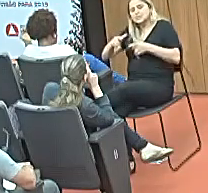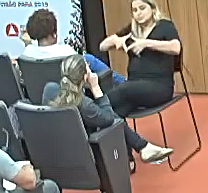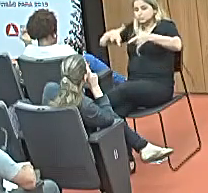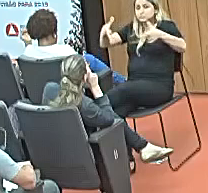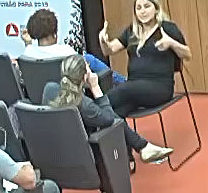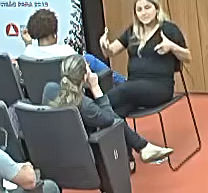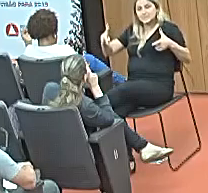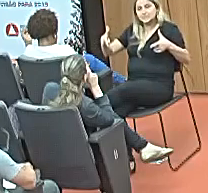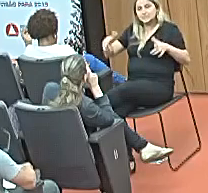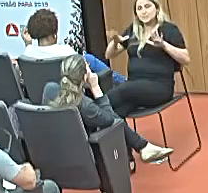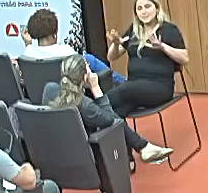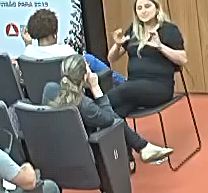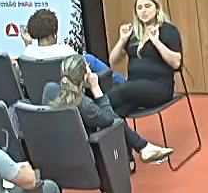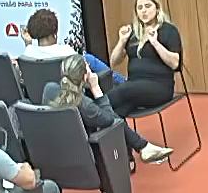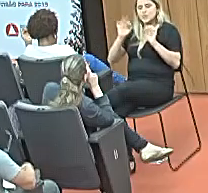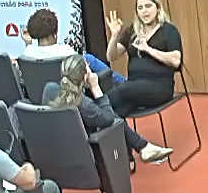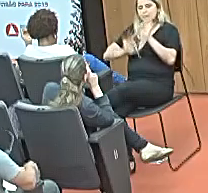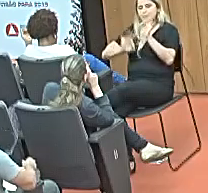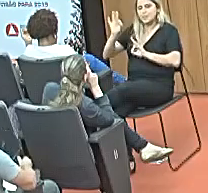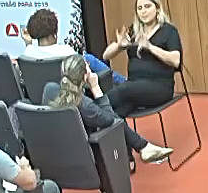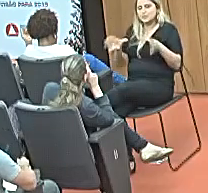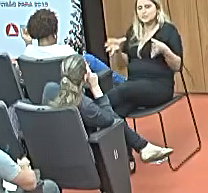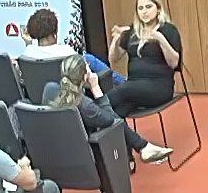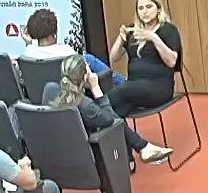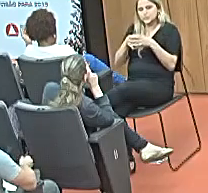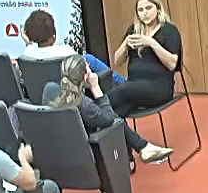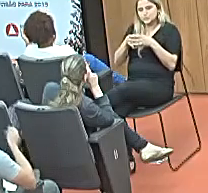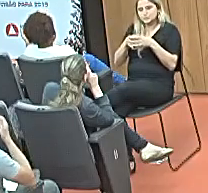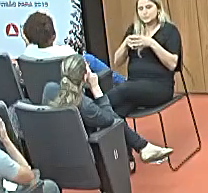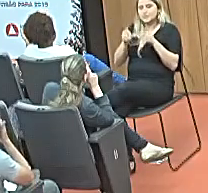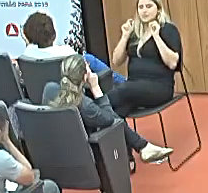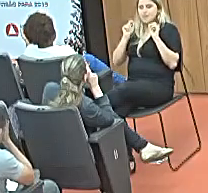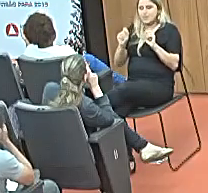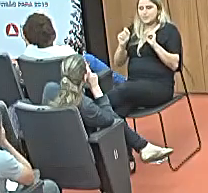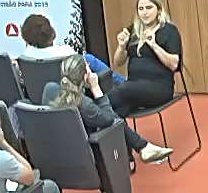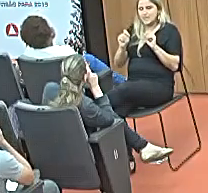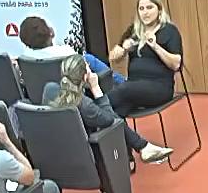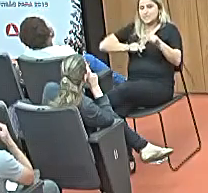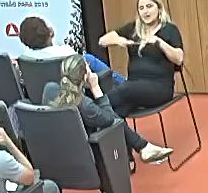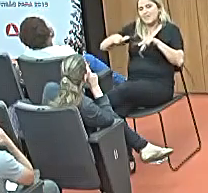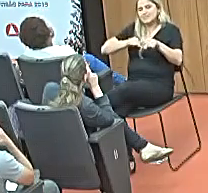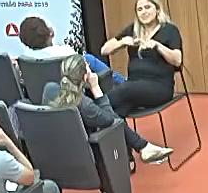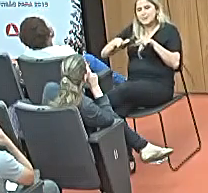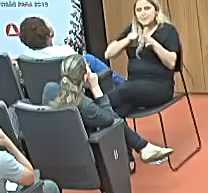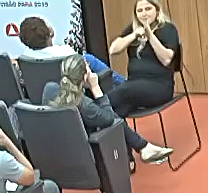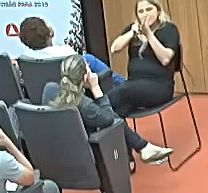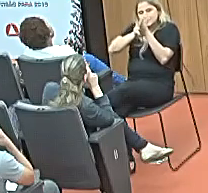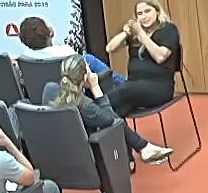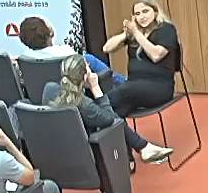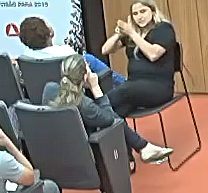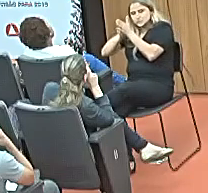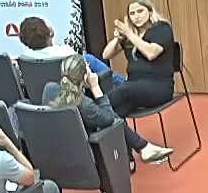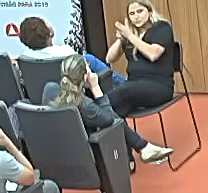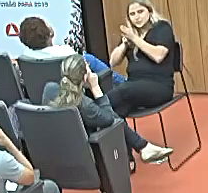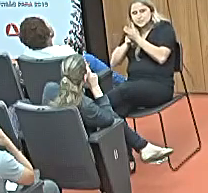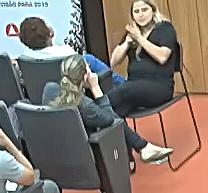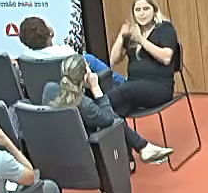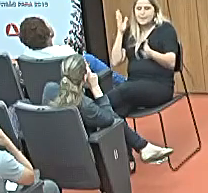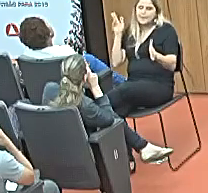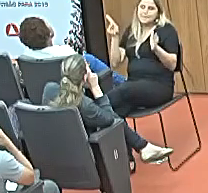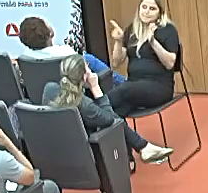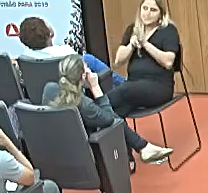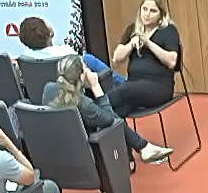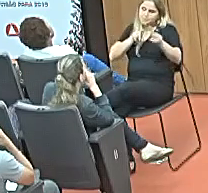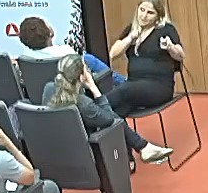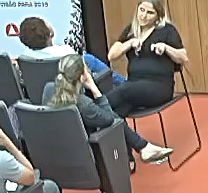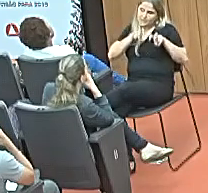grupo é no sentido que a epamig trabalhe a pesquisa principalmente voltada para a agroecologia e para agricultura familiar